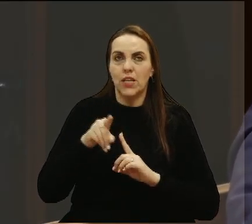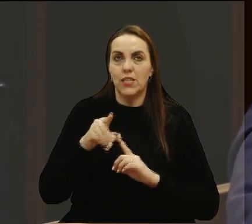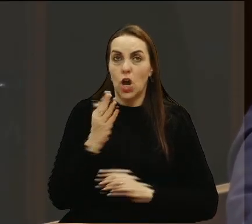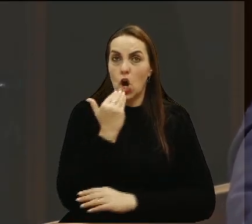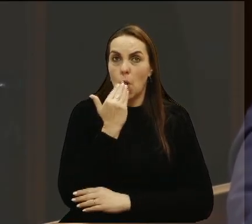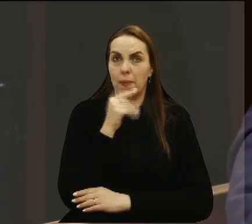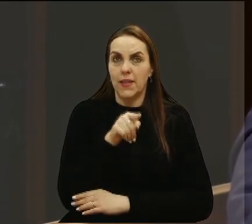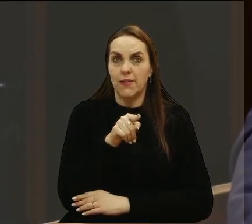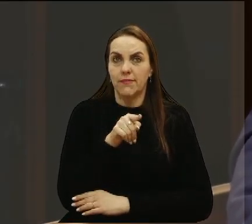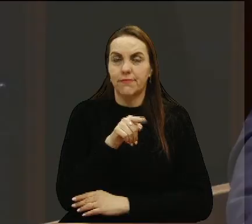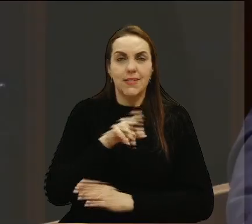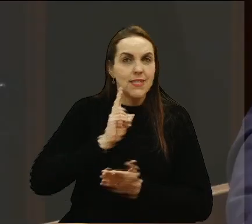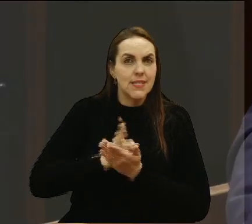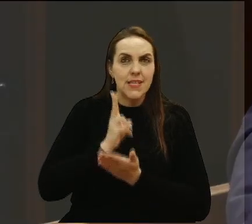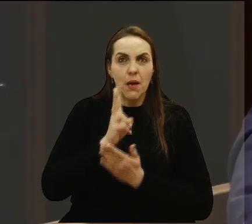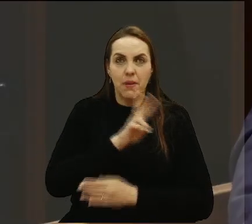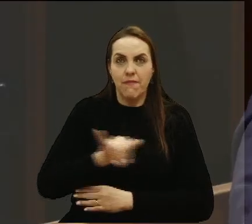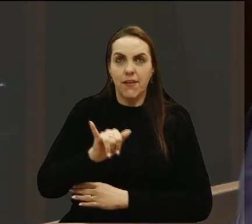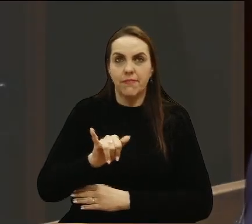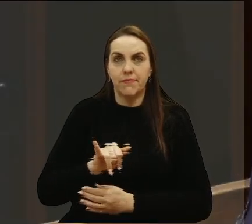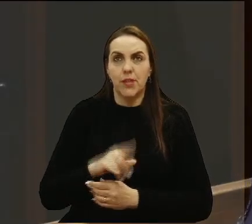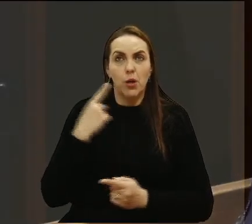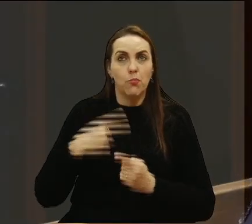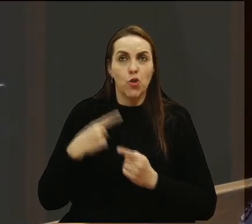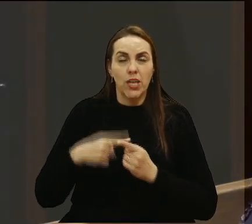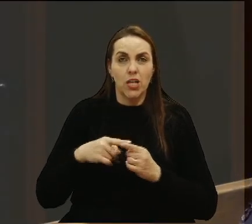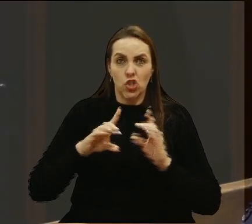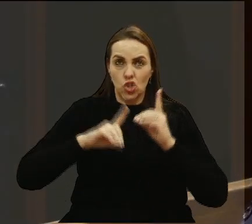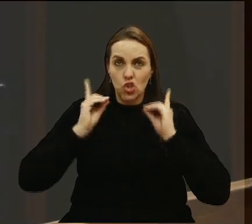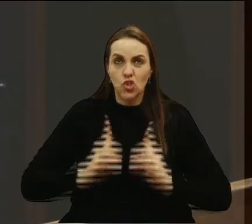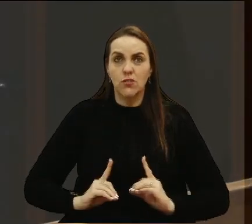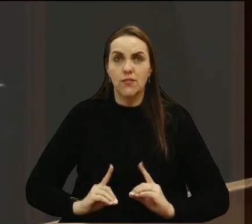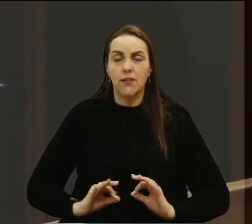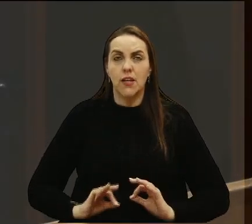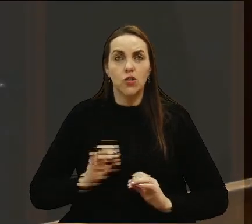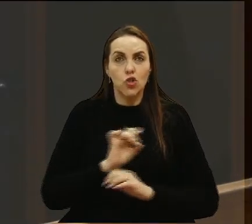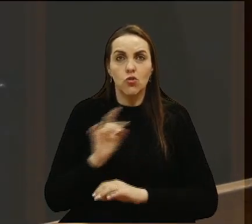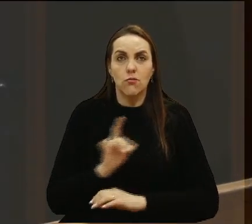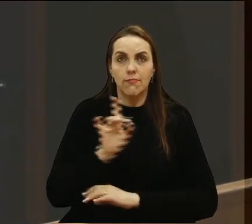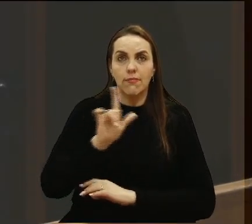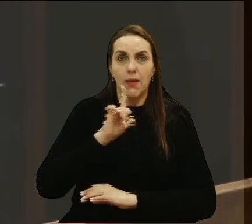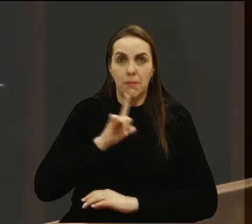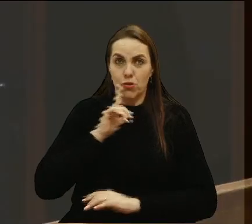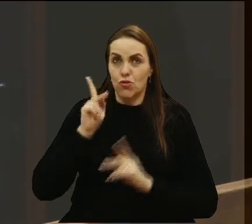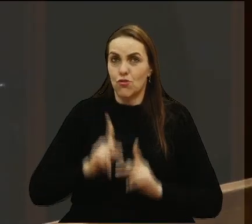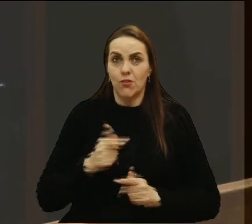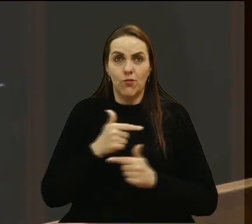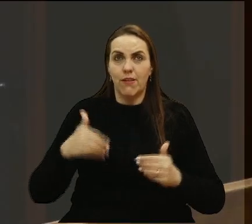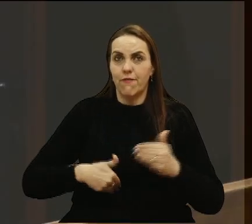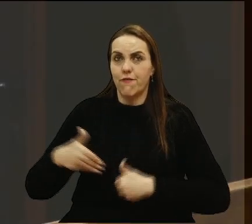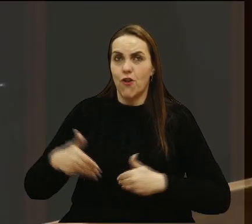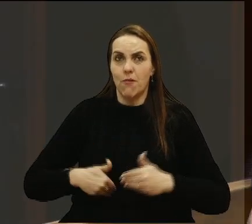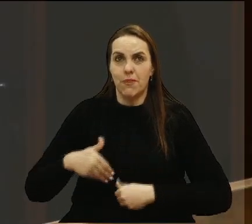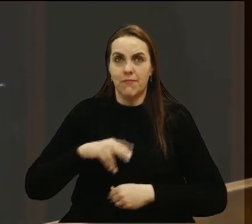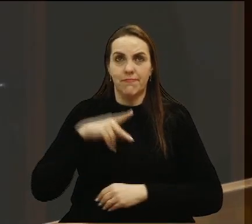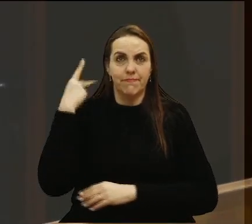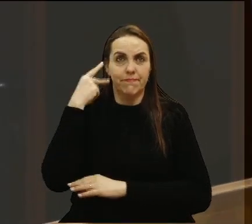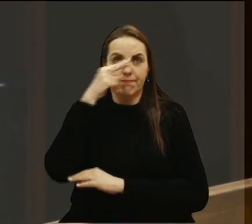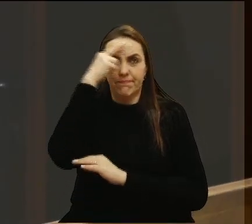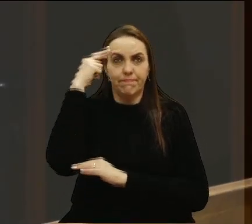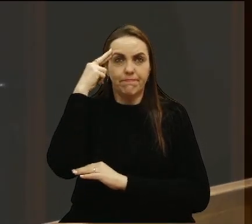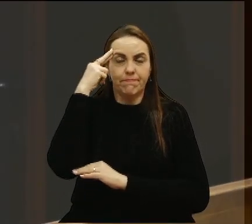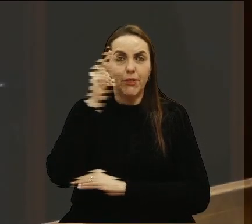é comida. E sempre vai ser. Porque dignidade só tem quem não tem fome, vereador Rafael Bueno. E o